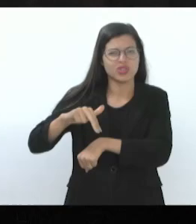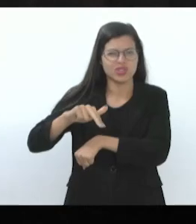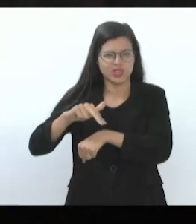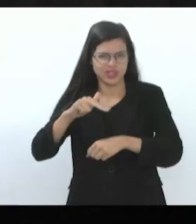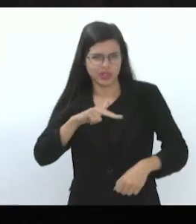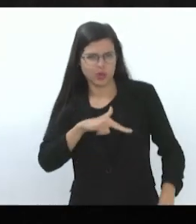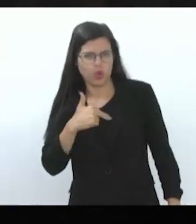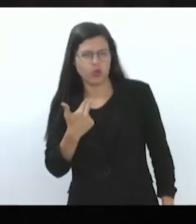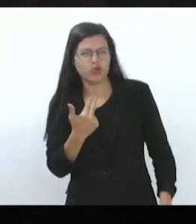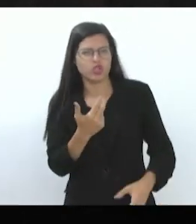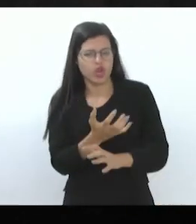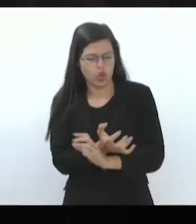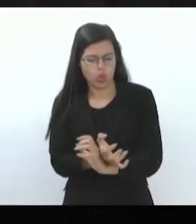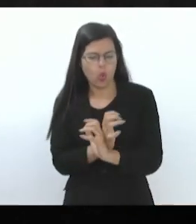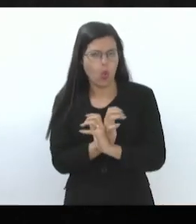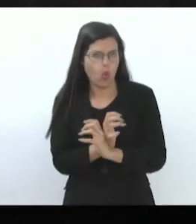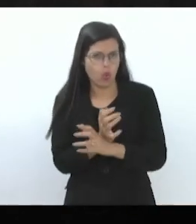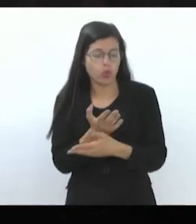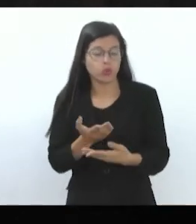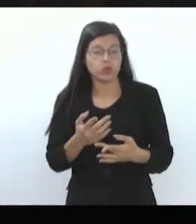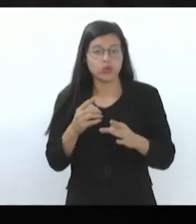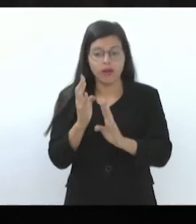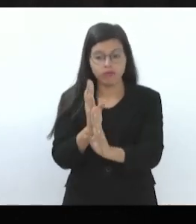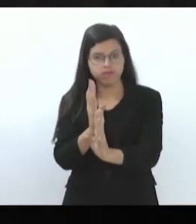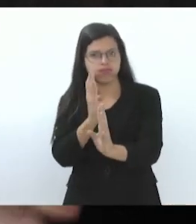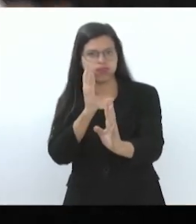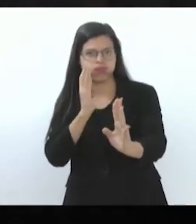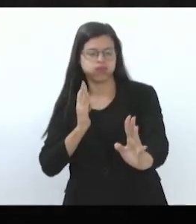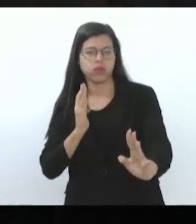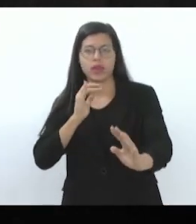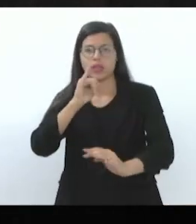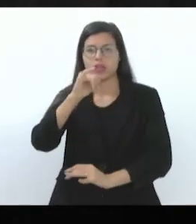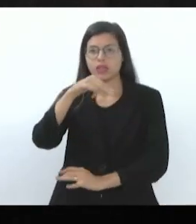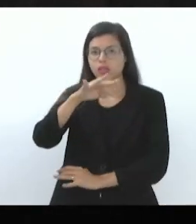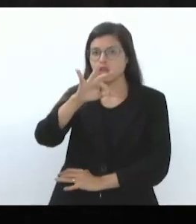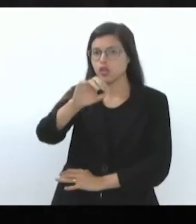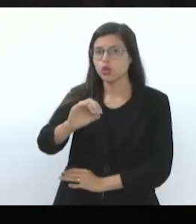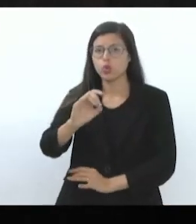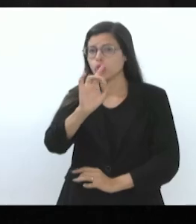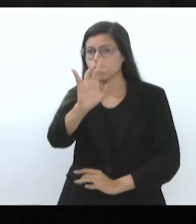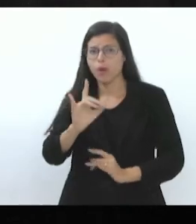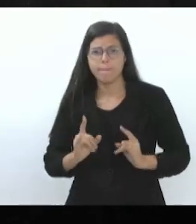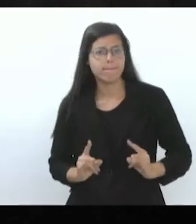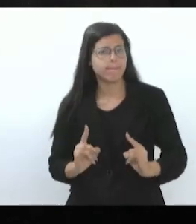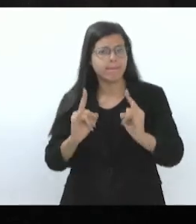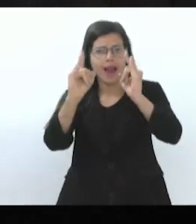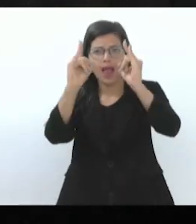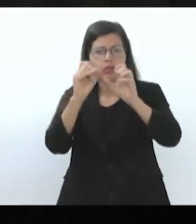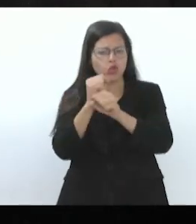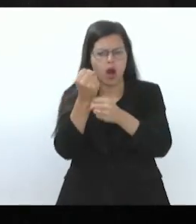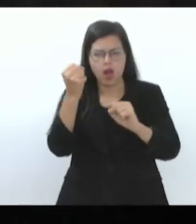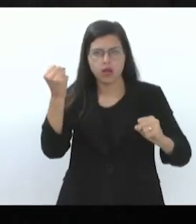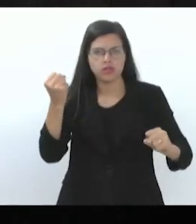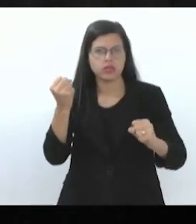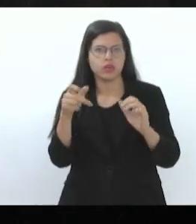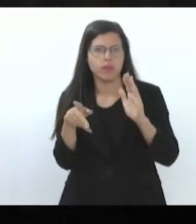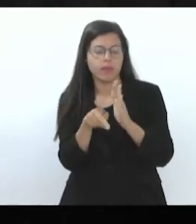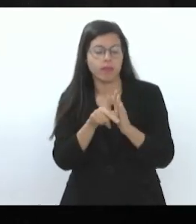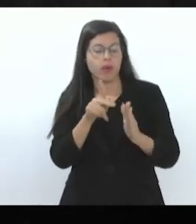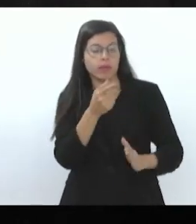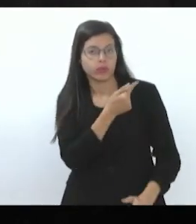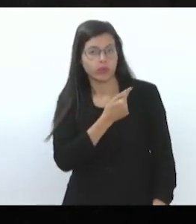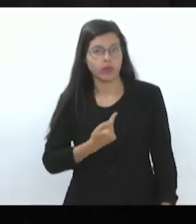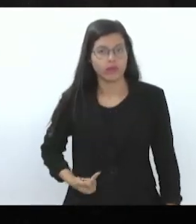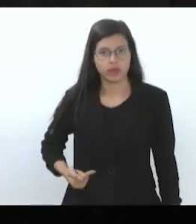fêmur, porque a fila é gigantesca, e o INTO é só aquele prédio gigante. do governo federal, mas é um prédio